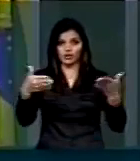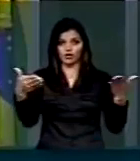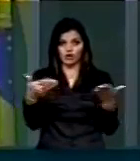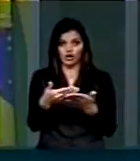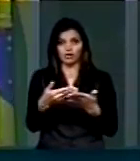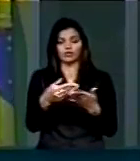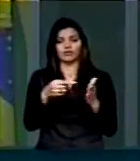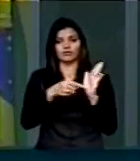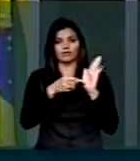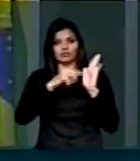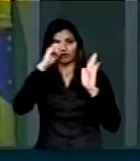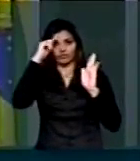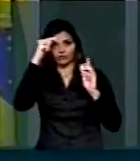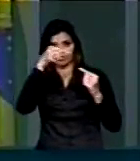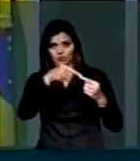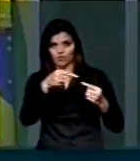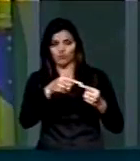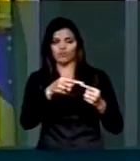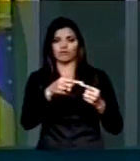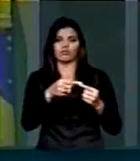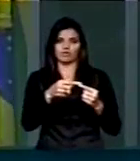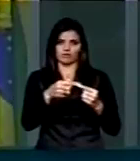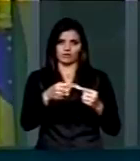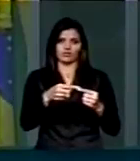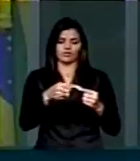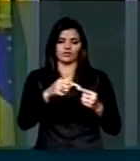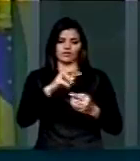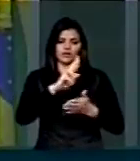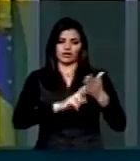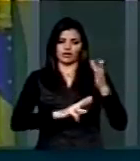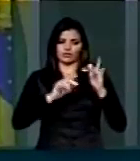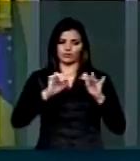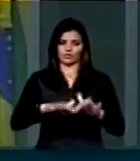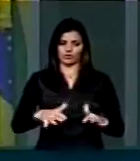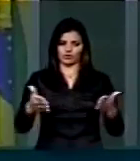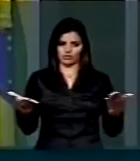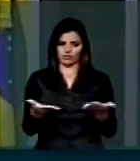procedência da presente representação